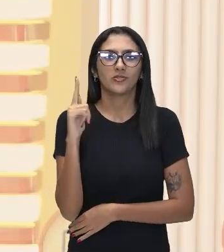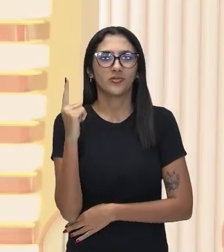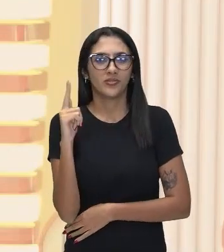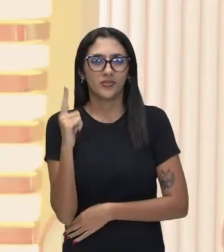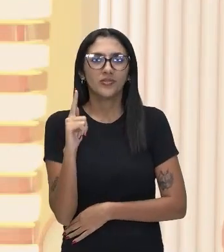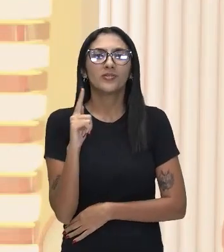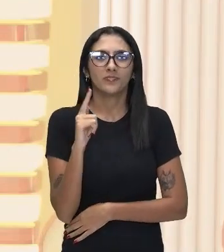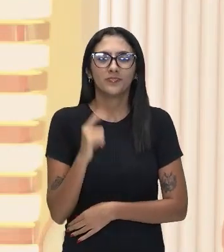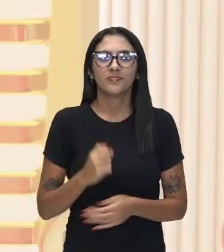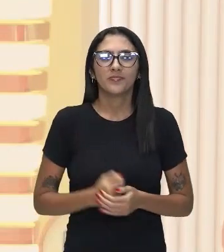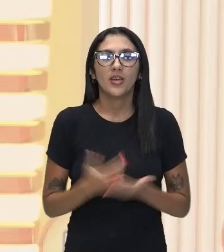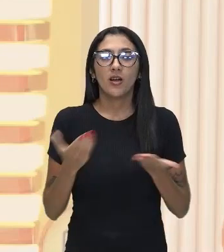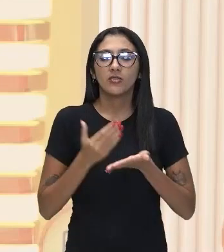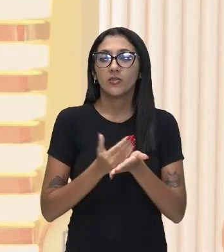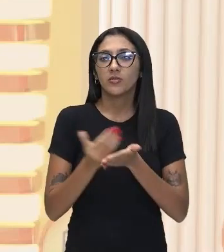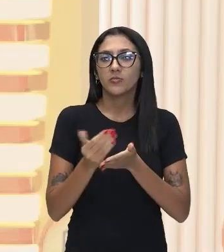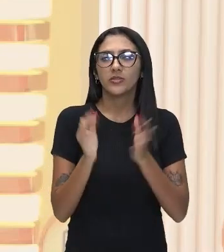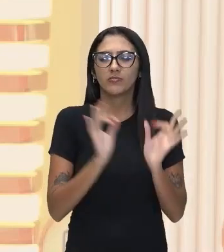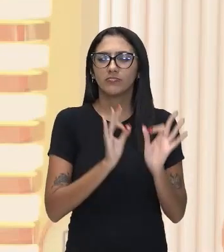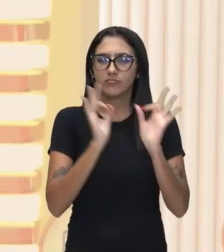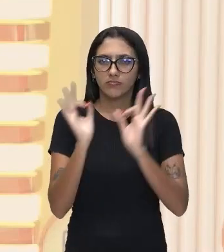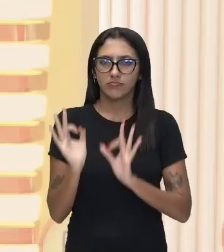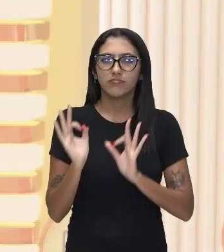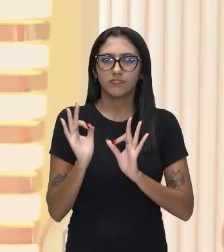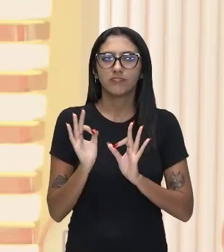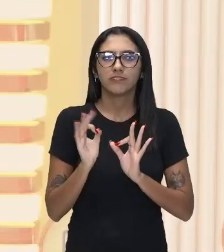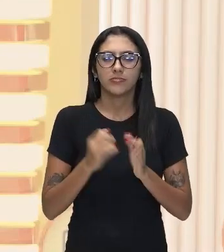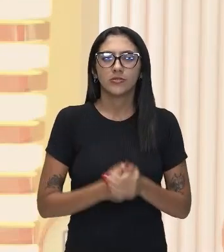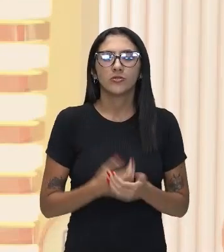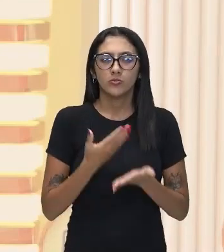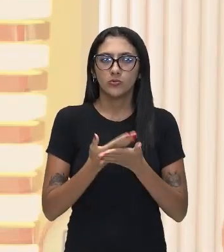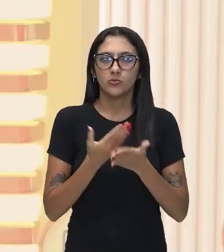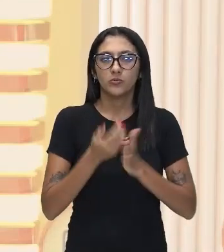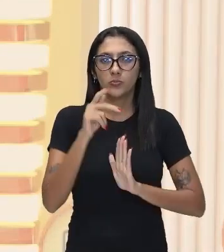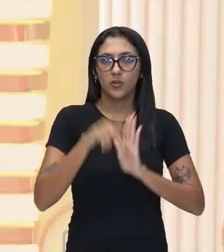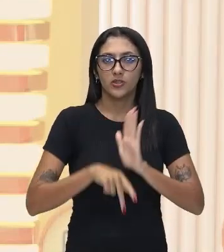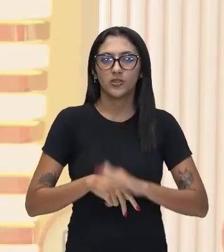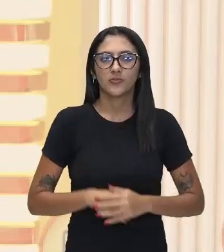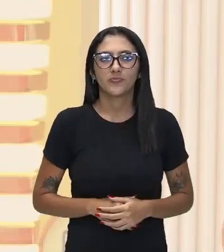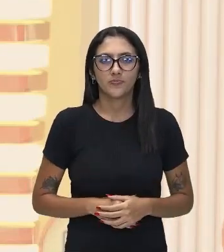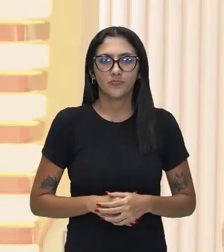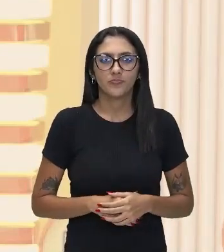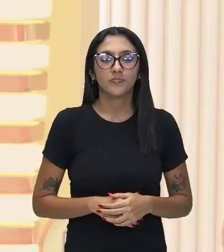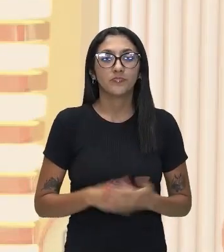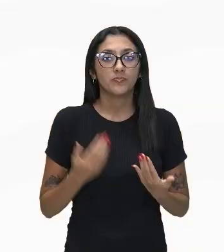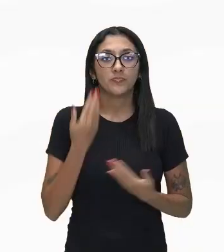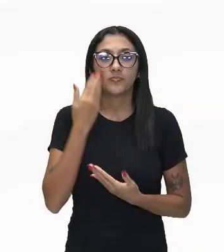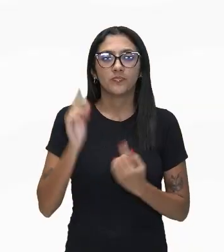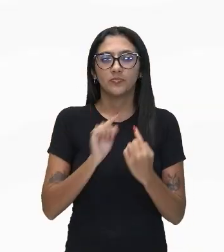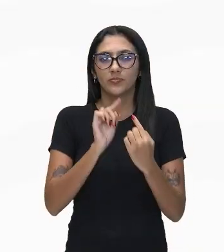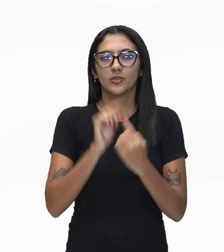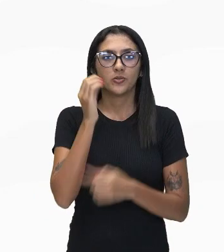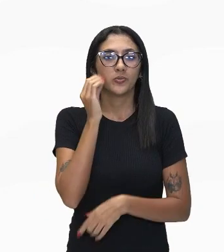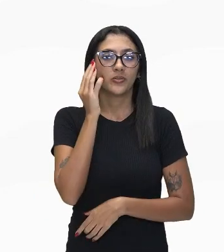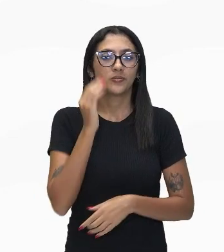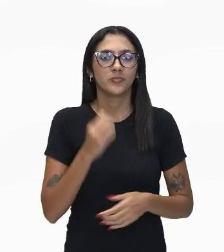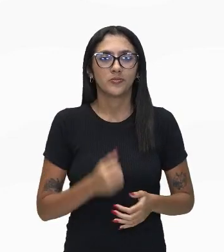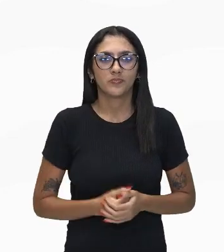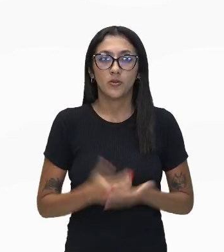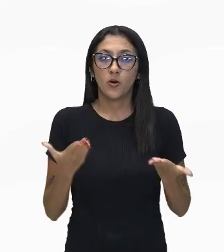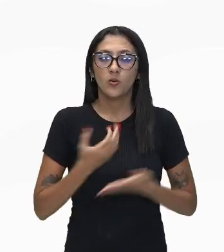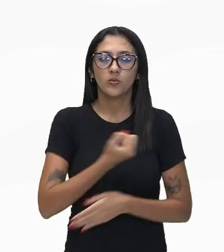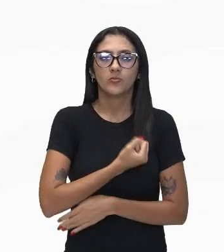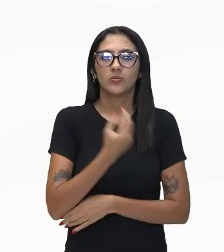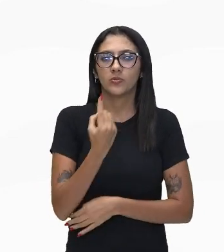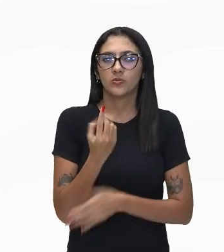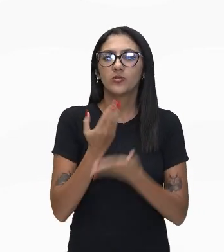a gente vai começar as aulas desta unidade curricular de aprofundamento. Vamos conhecer o objeto de conhecimento desta aula. Esta é a aula de número